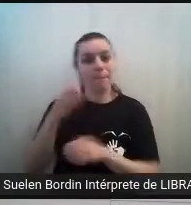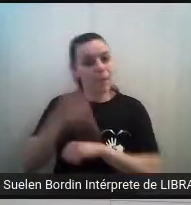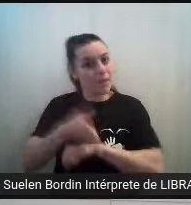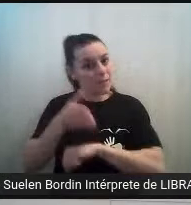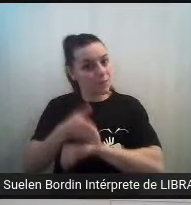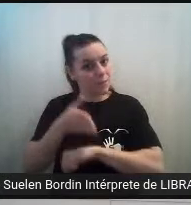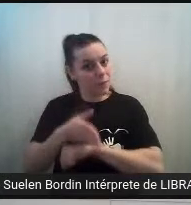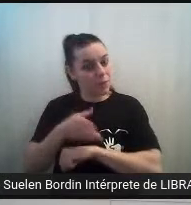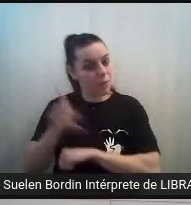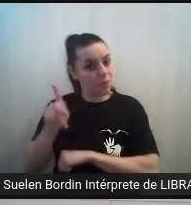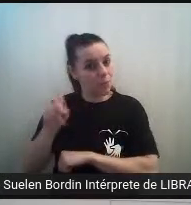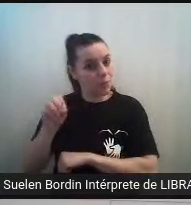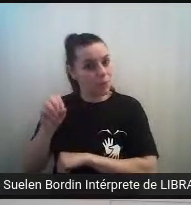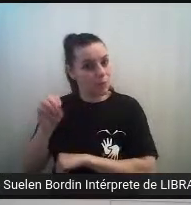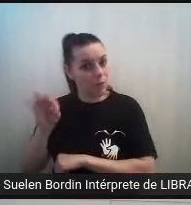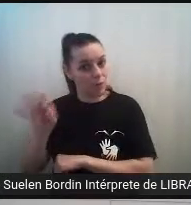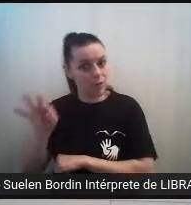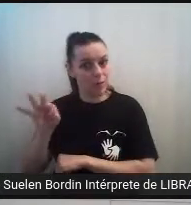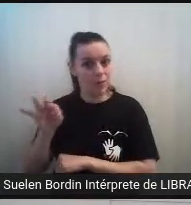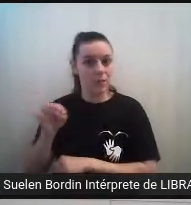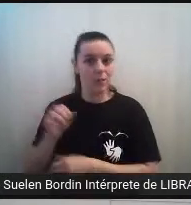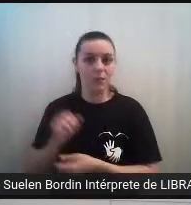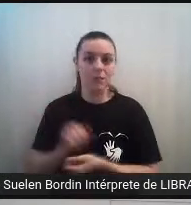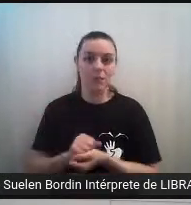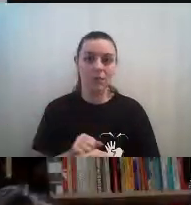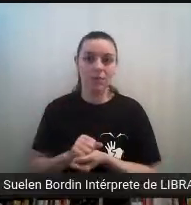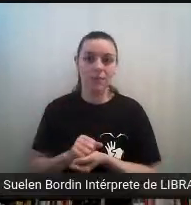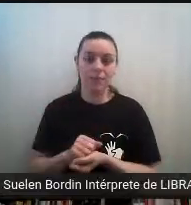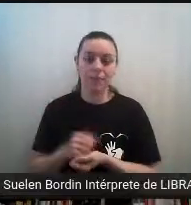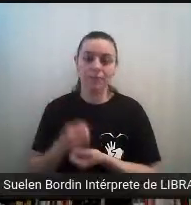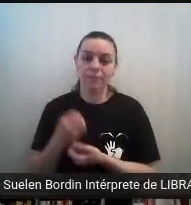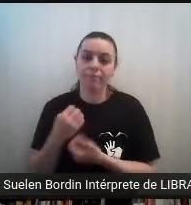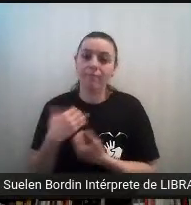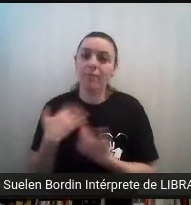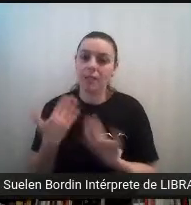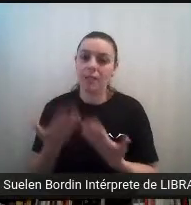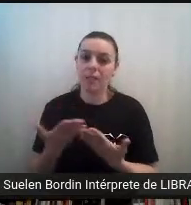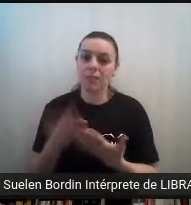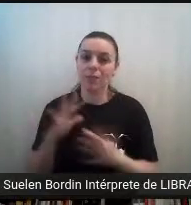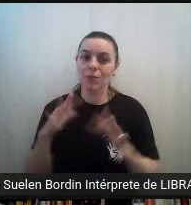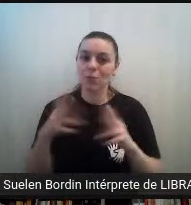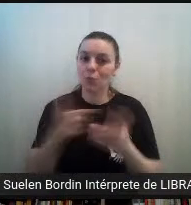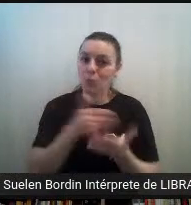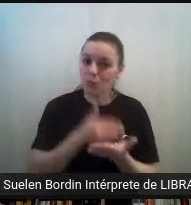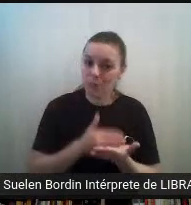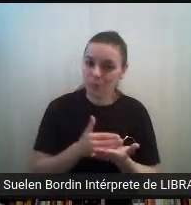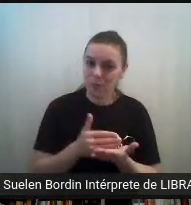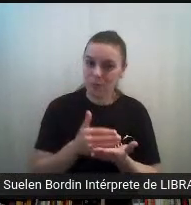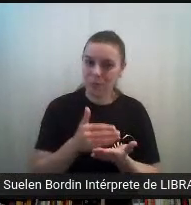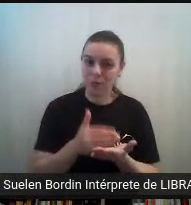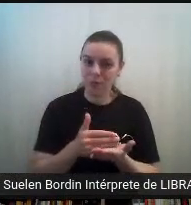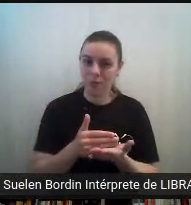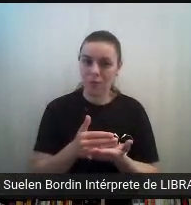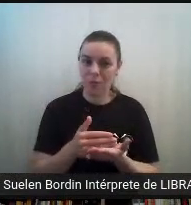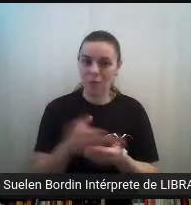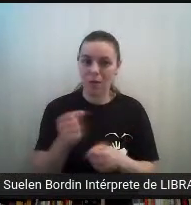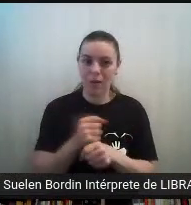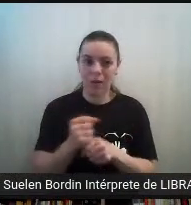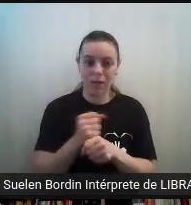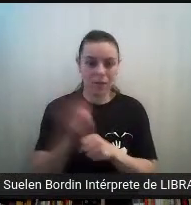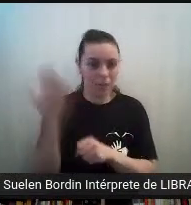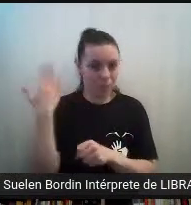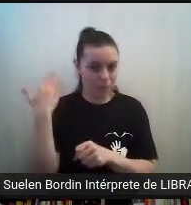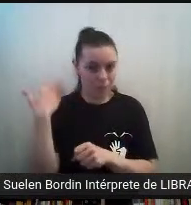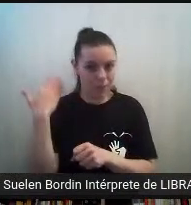Como é que foi isso? Uhum. Bom, tudo começou em ano passado, no caso, né?